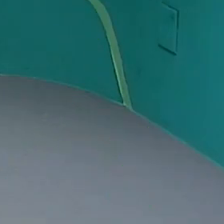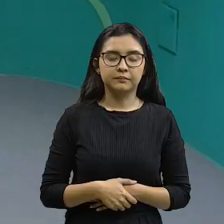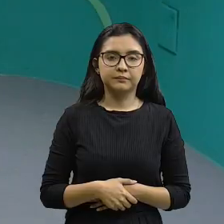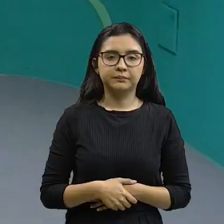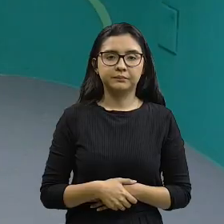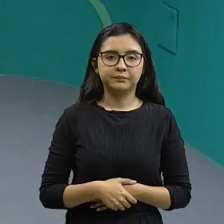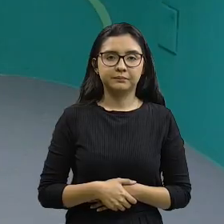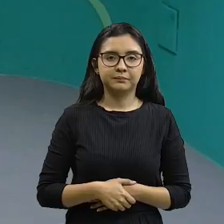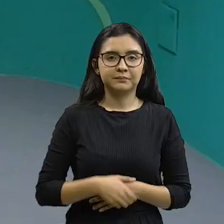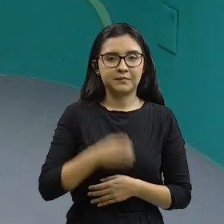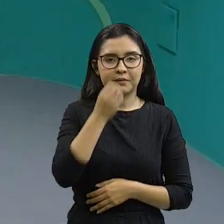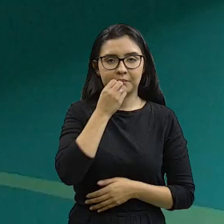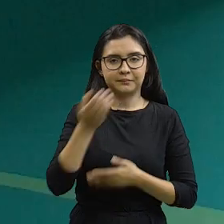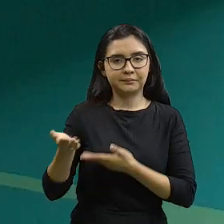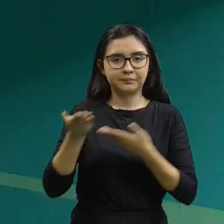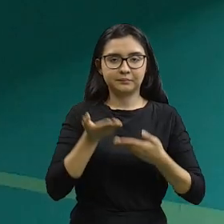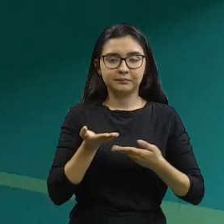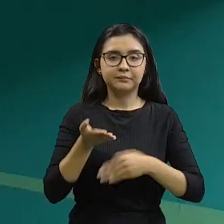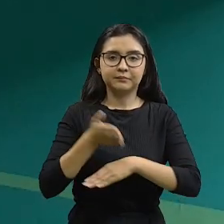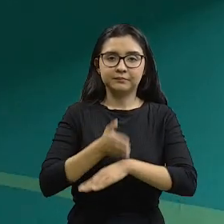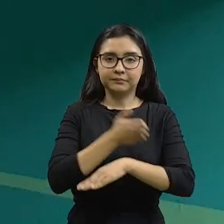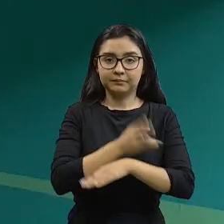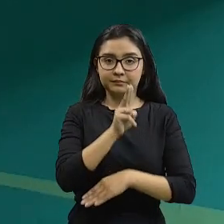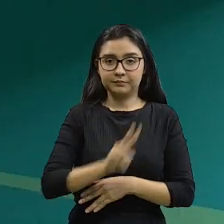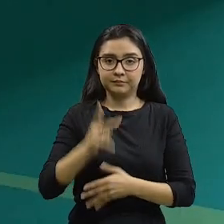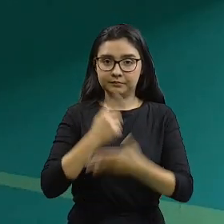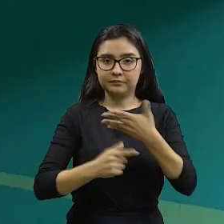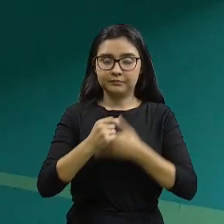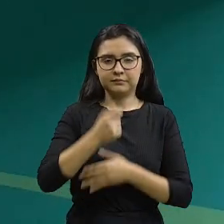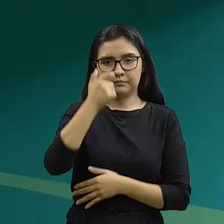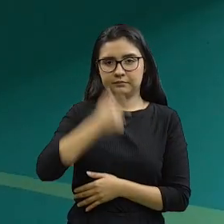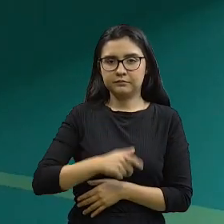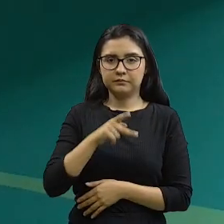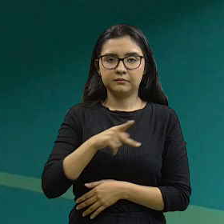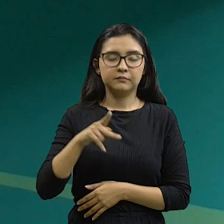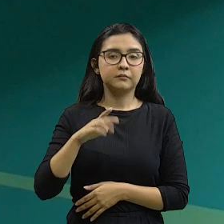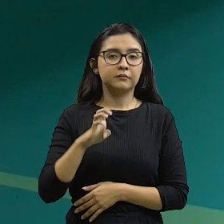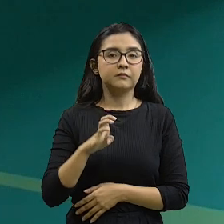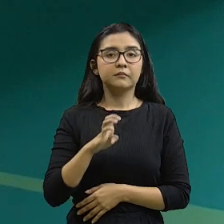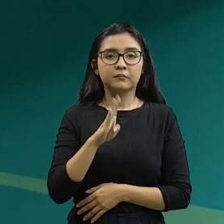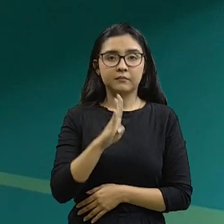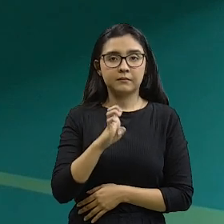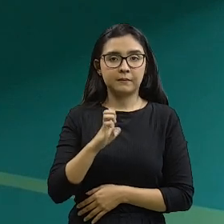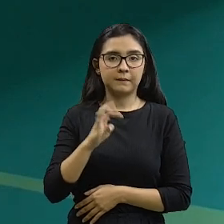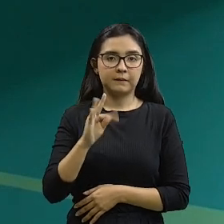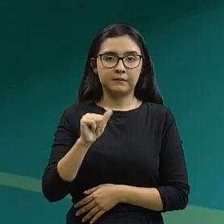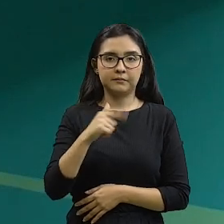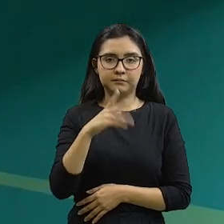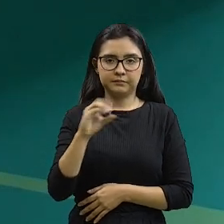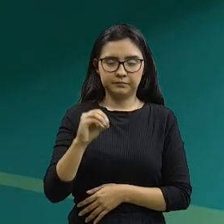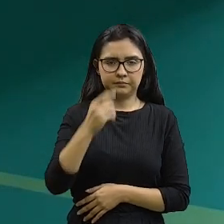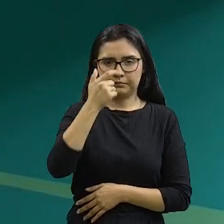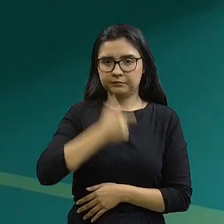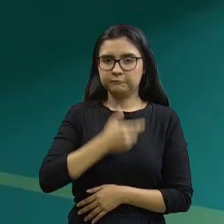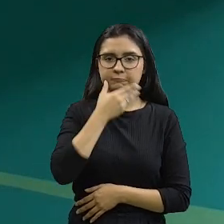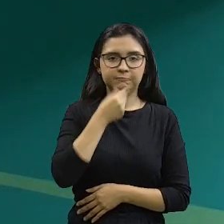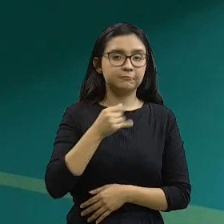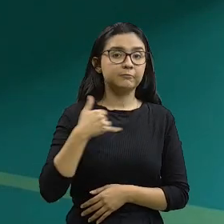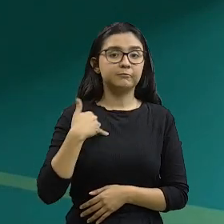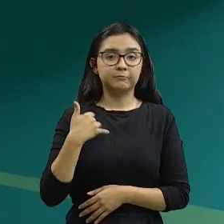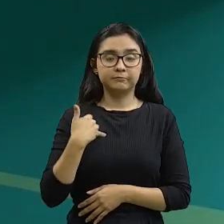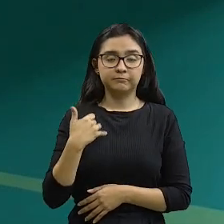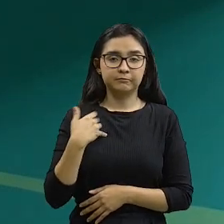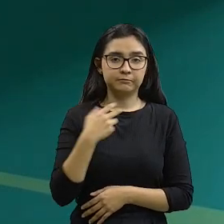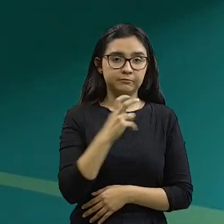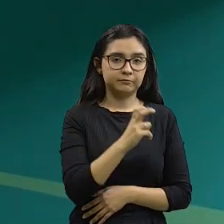Seja bem-vindo ao Preveste UEA. Eu sou o Betão, teu professor de física. Sou do sexo masculino, tenho